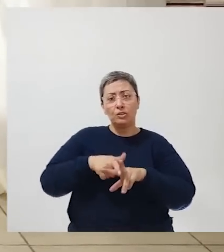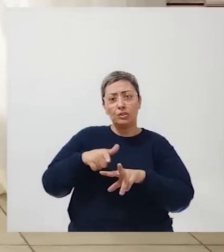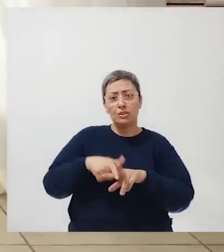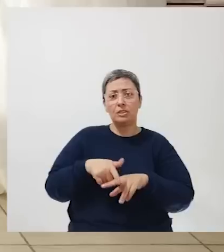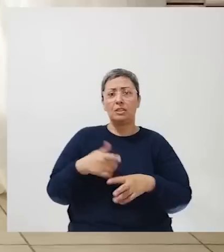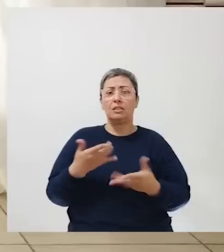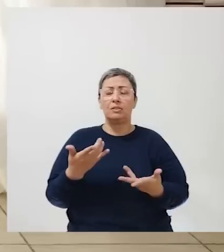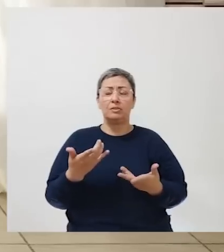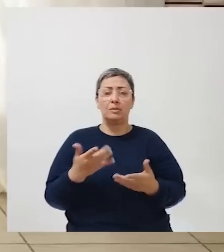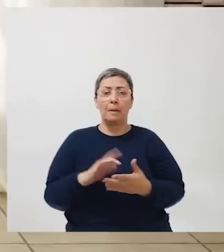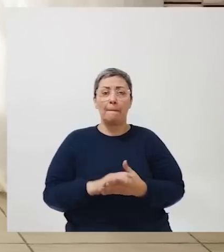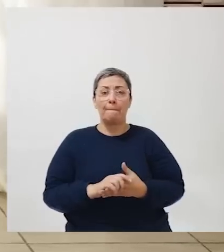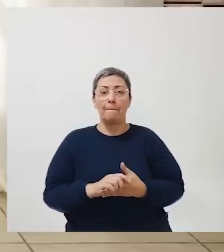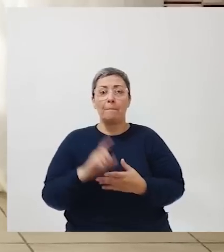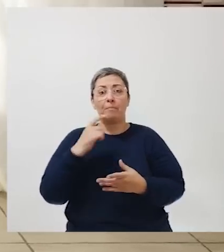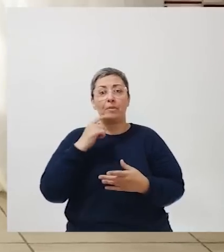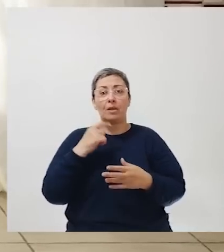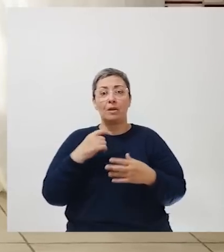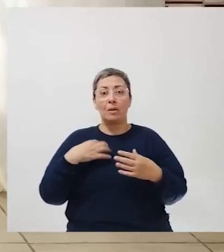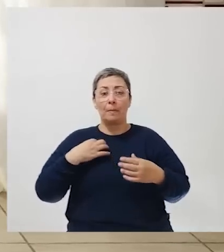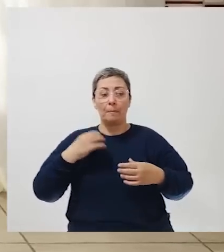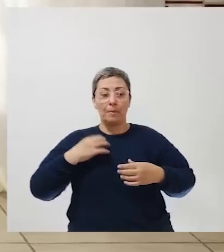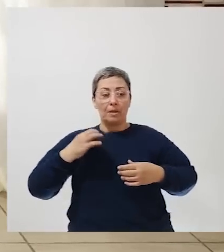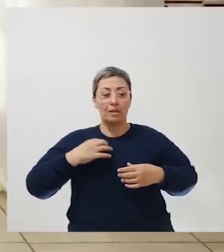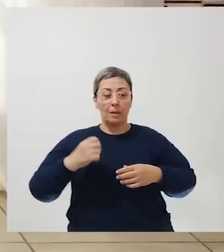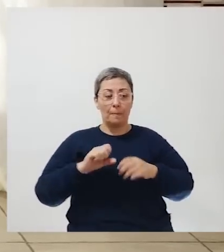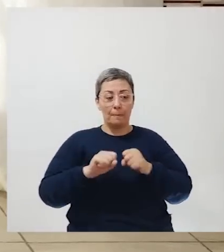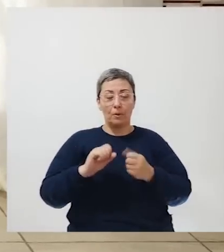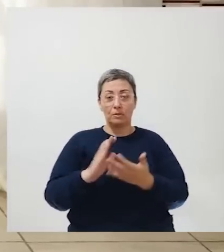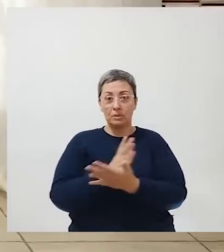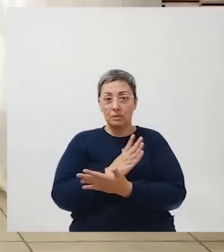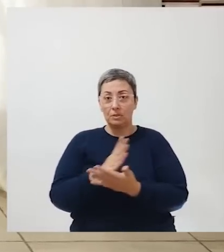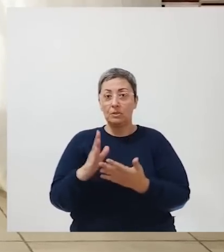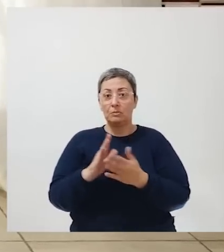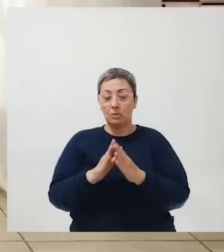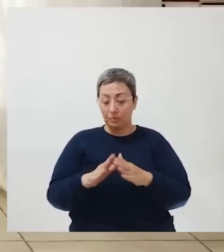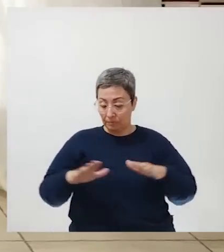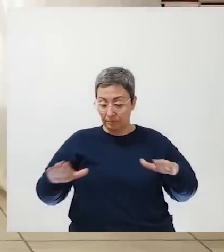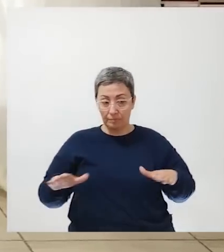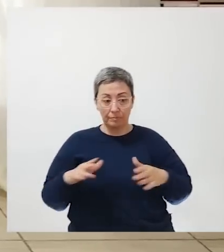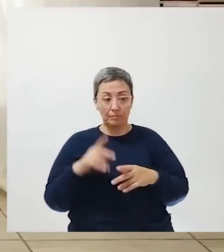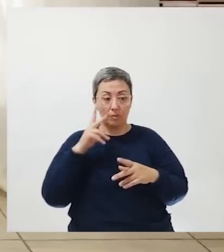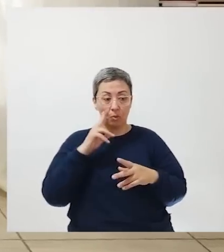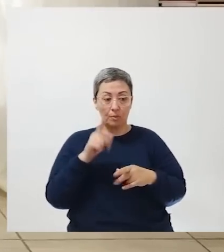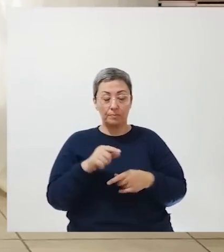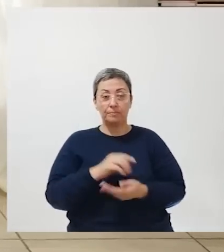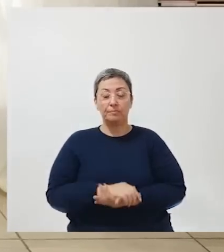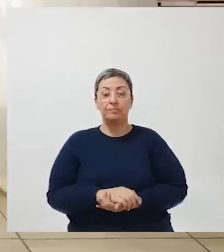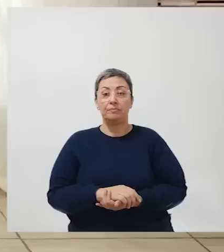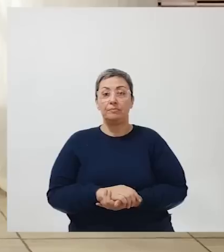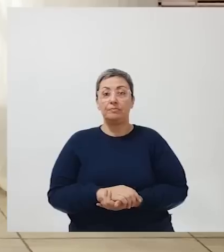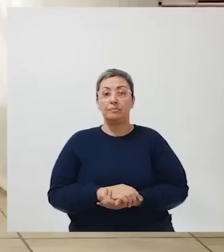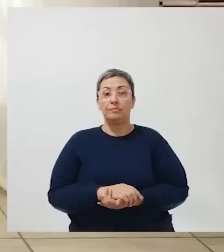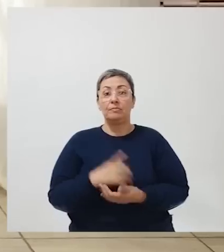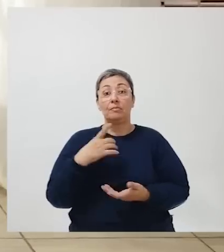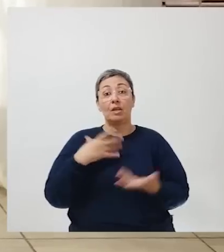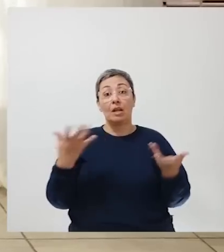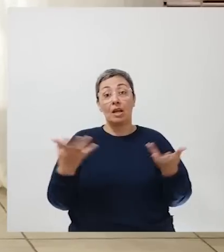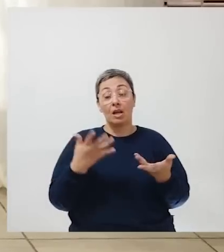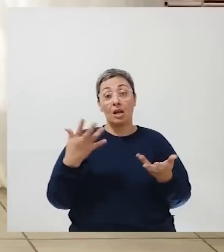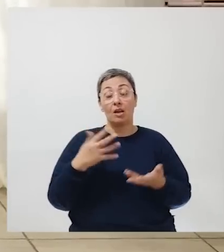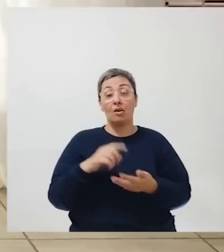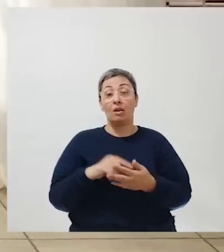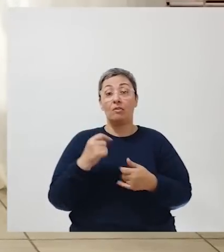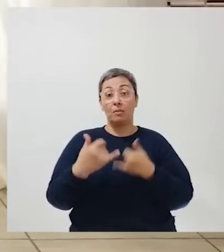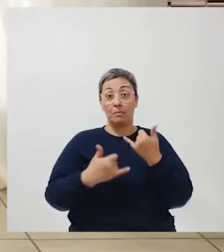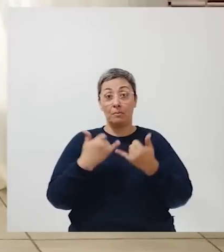chinelo, um pano, qualquer coisa que vá separar o espaço, igual está aqui. E agora